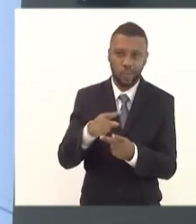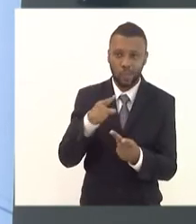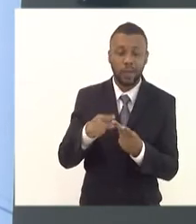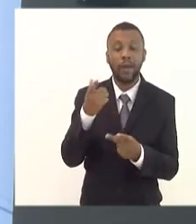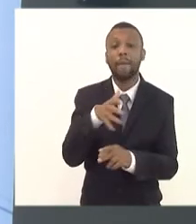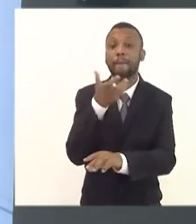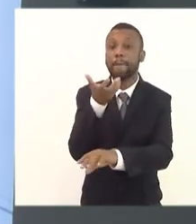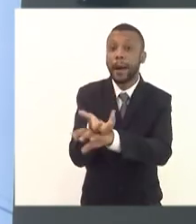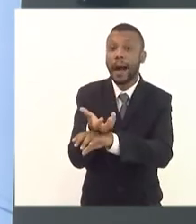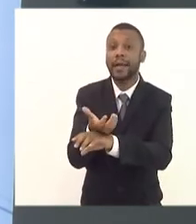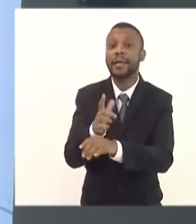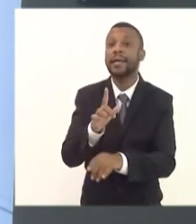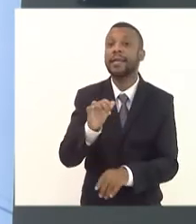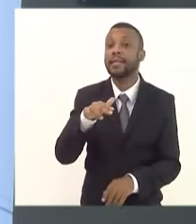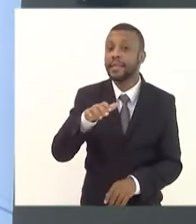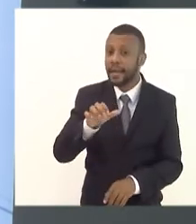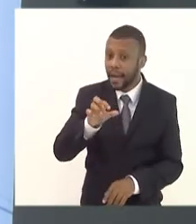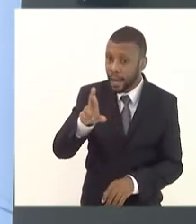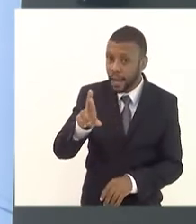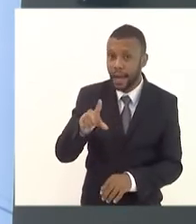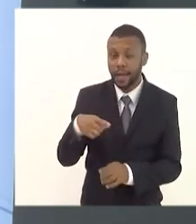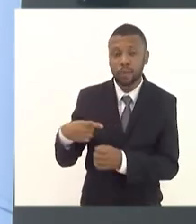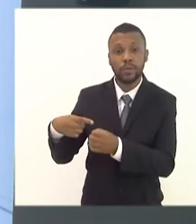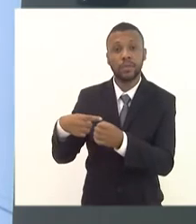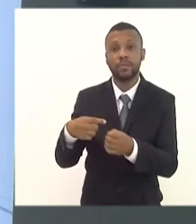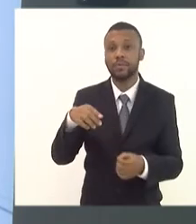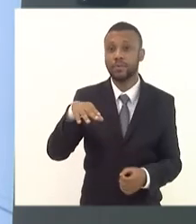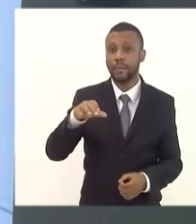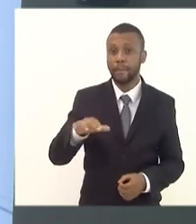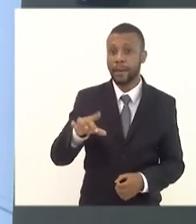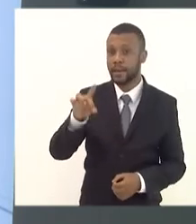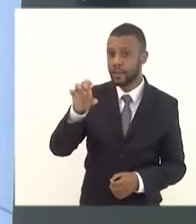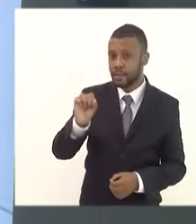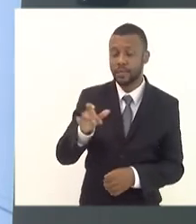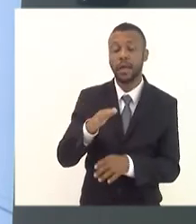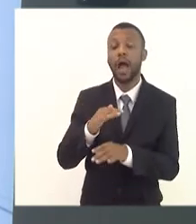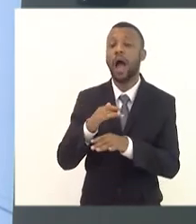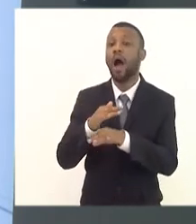Rio Sacra Família, no município de Mendes, a urbanização,